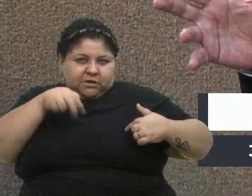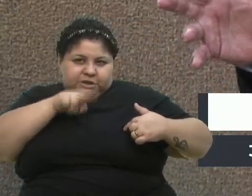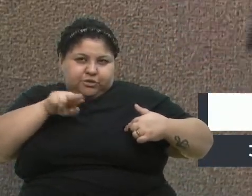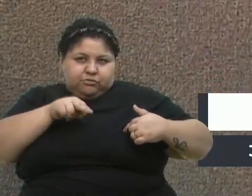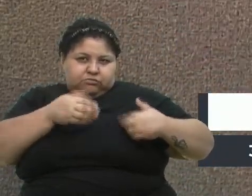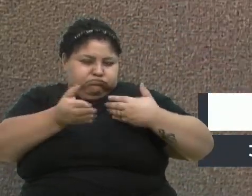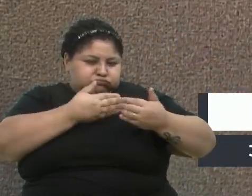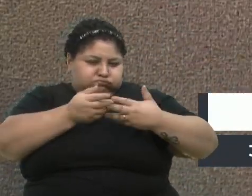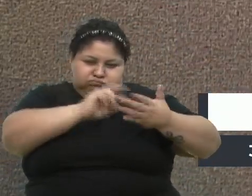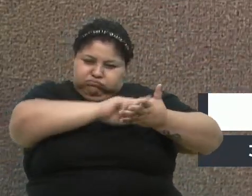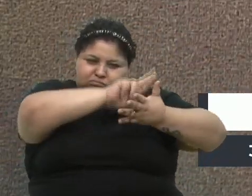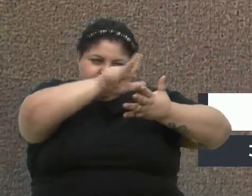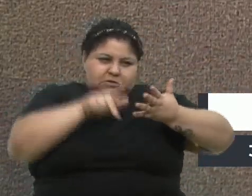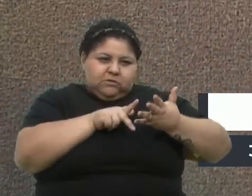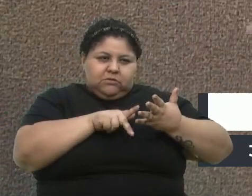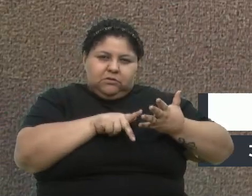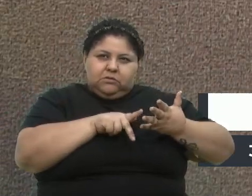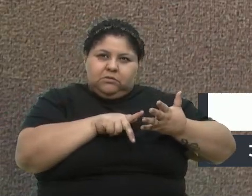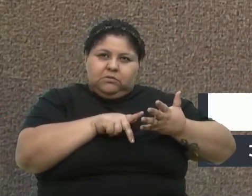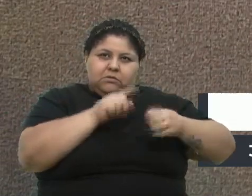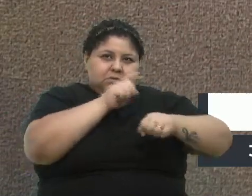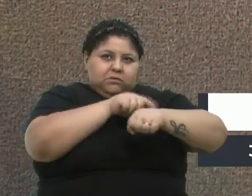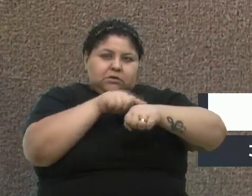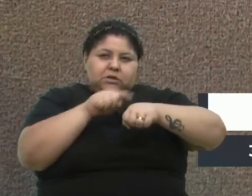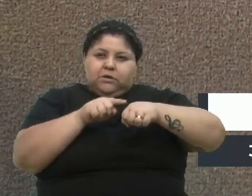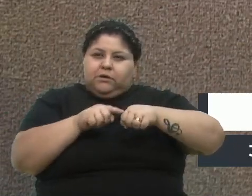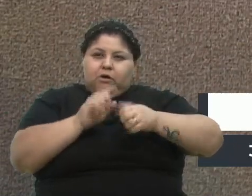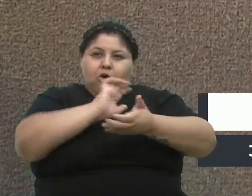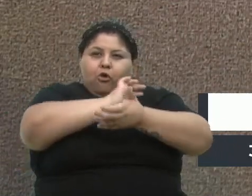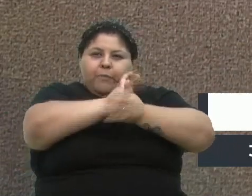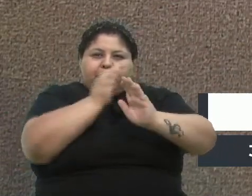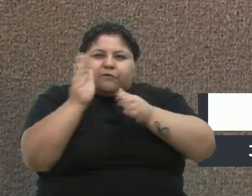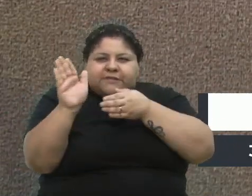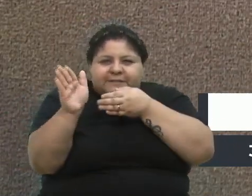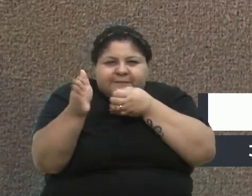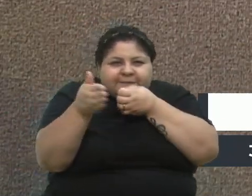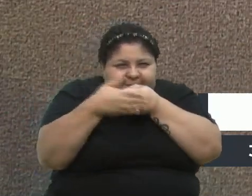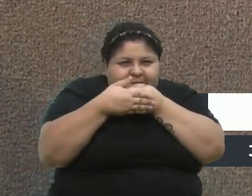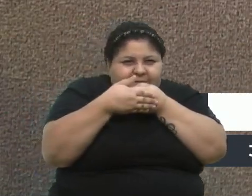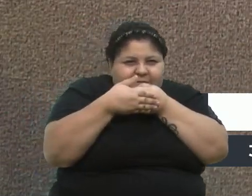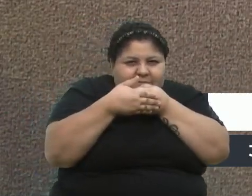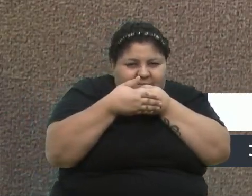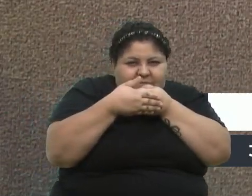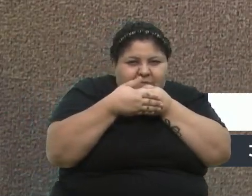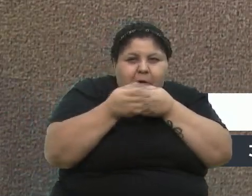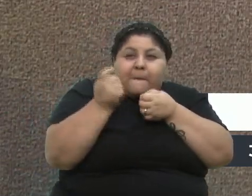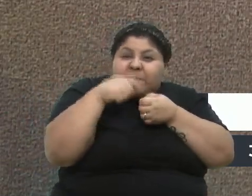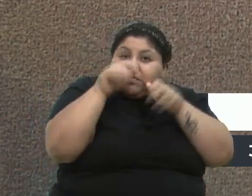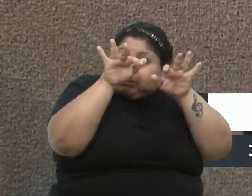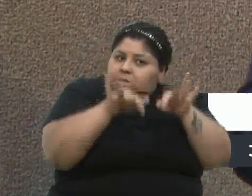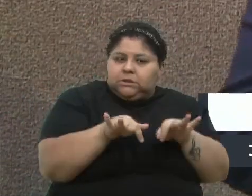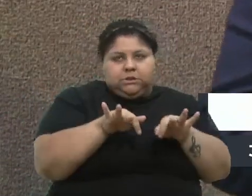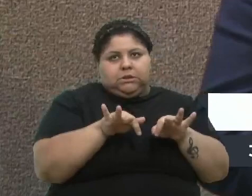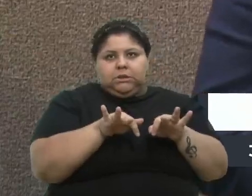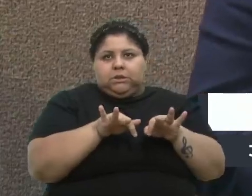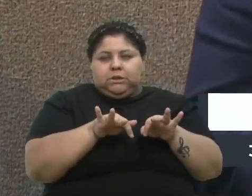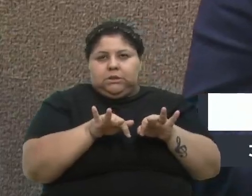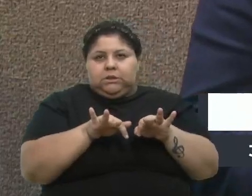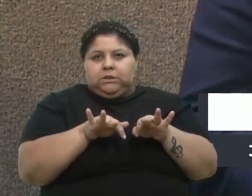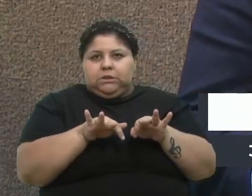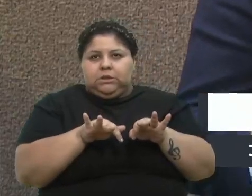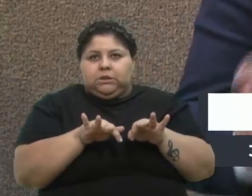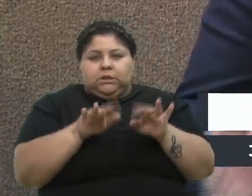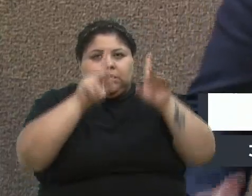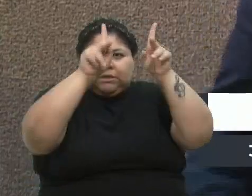situações a gente vê de forma velada esse preconceito. Precisa acabar. Se a pessoa não quer ser militante da